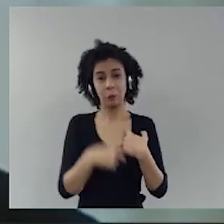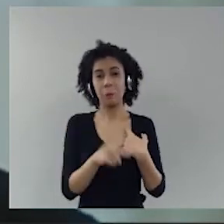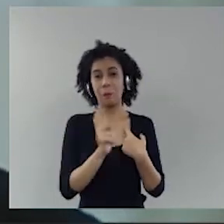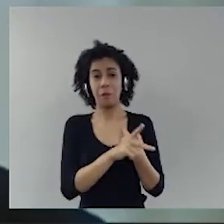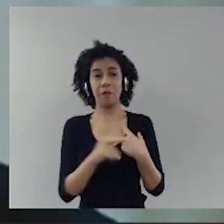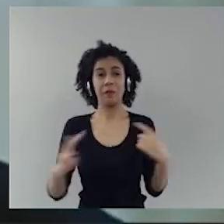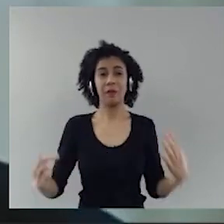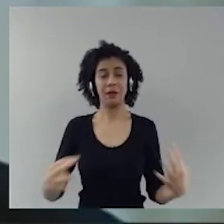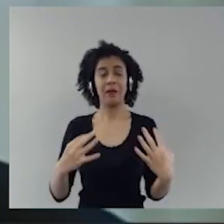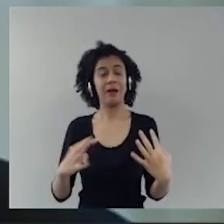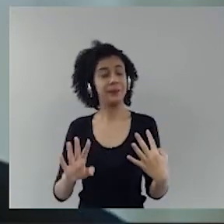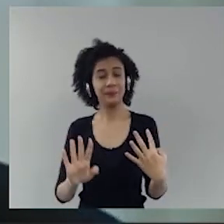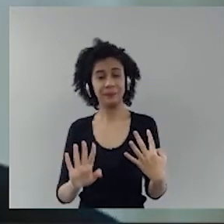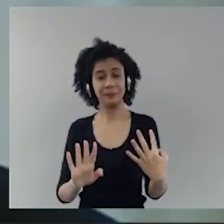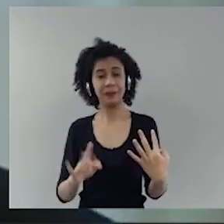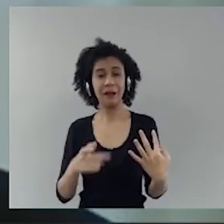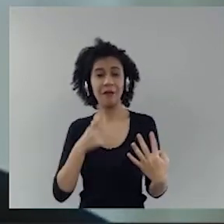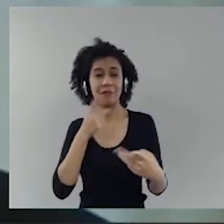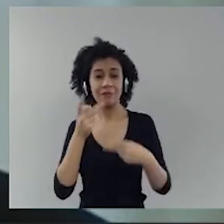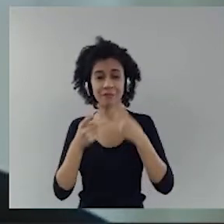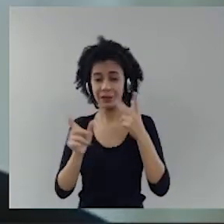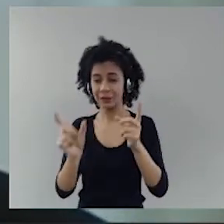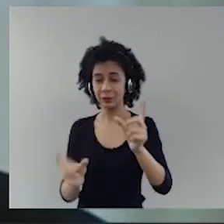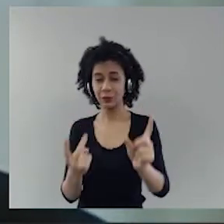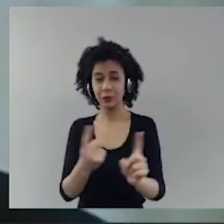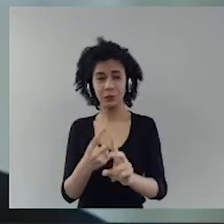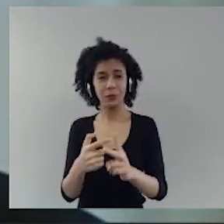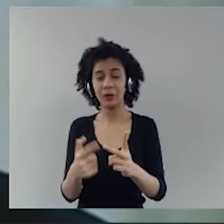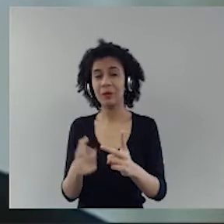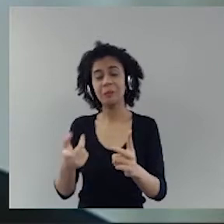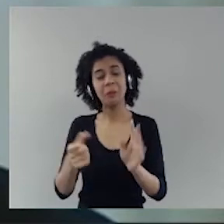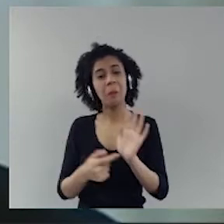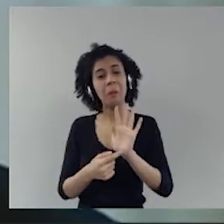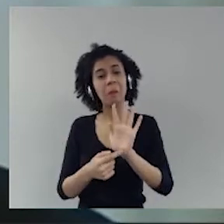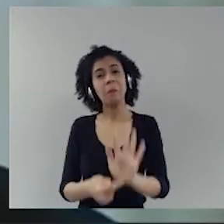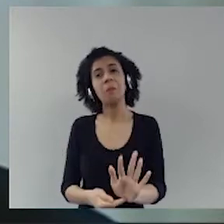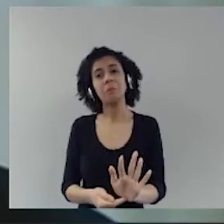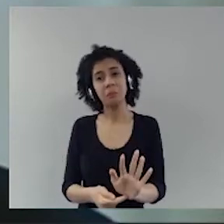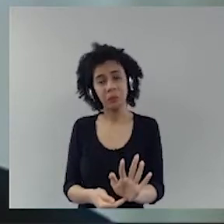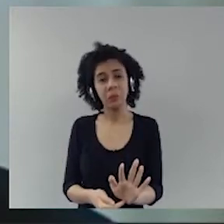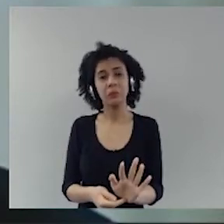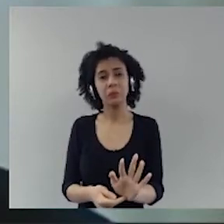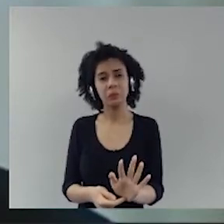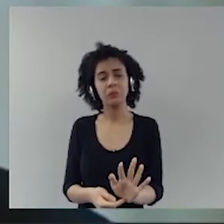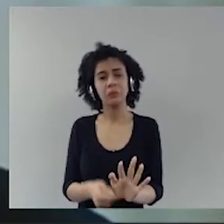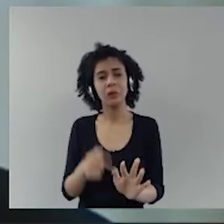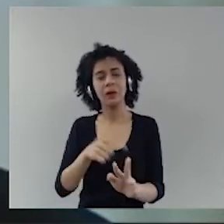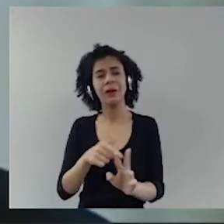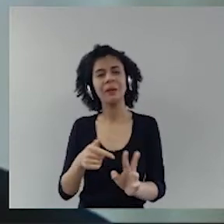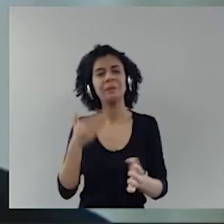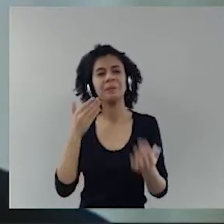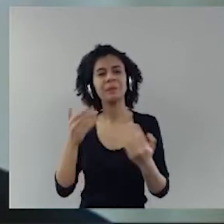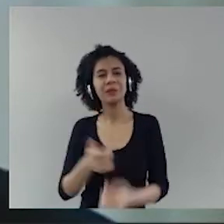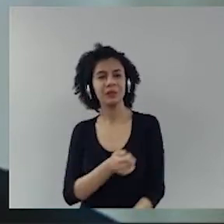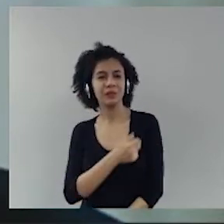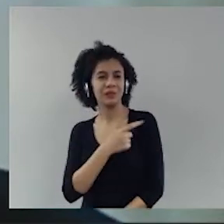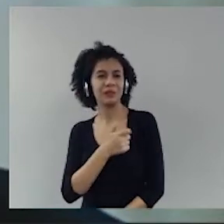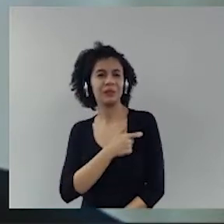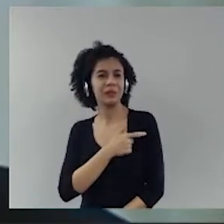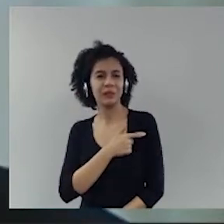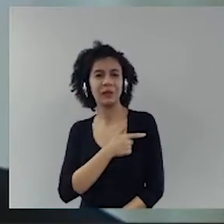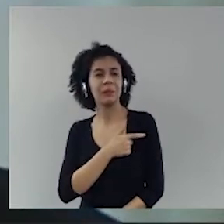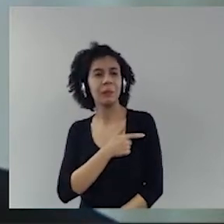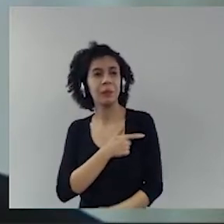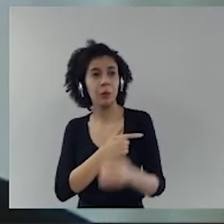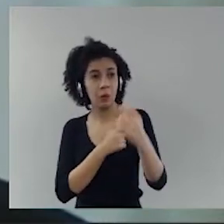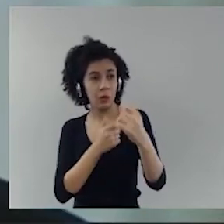pessoa e a fala dos dois acaba de demonstrar que os discípulos sempre